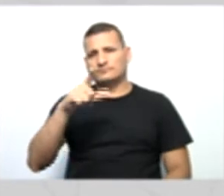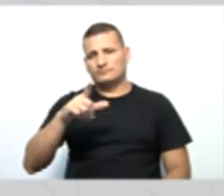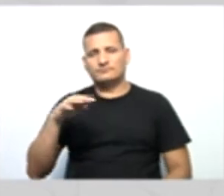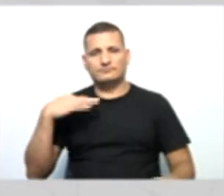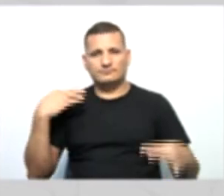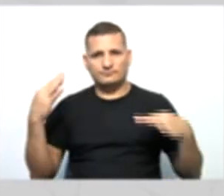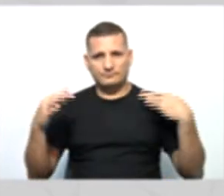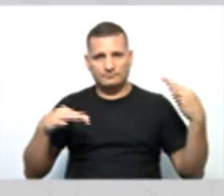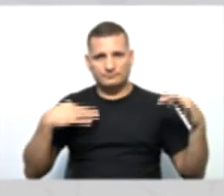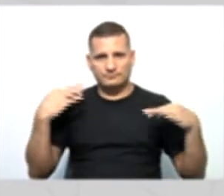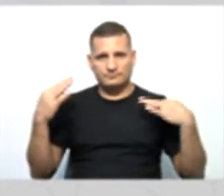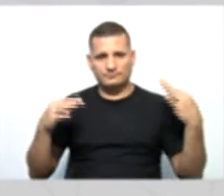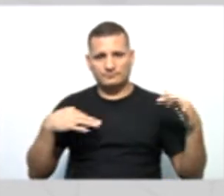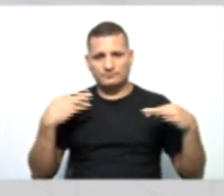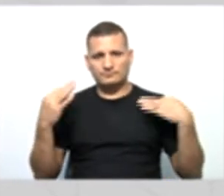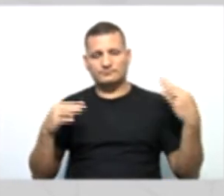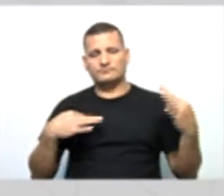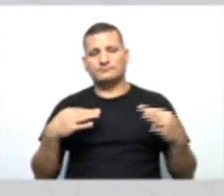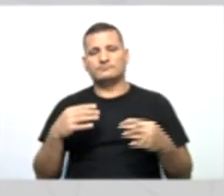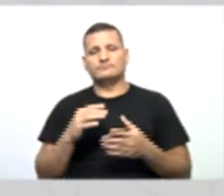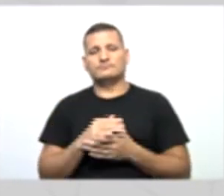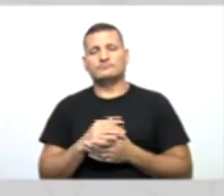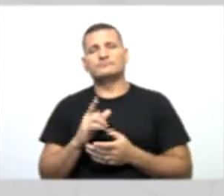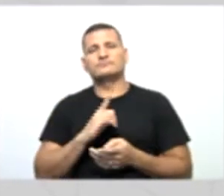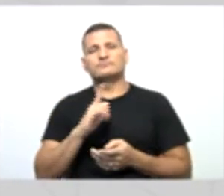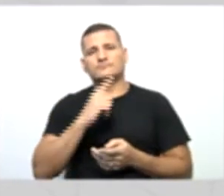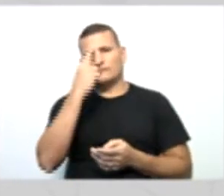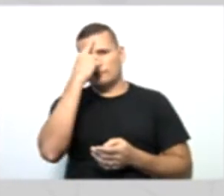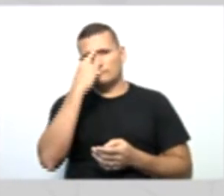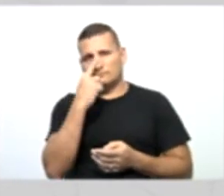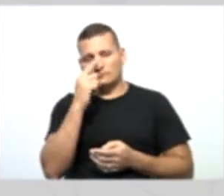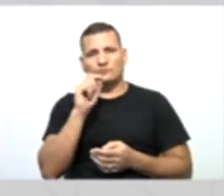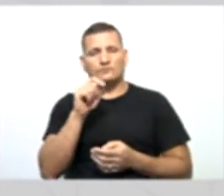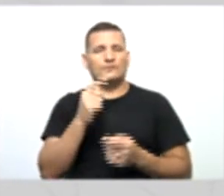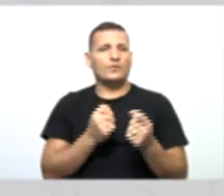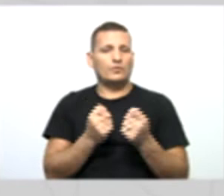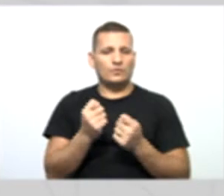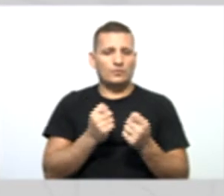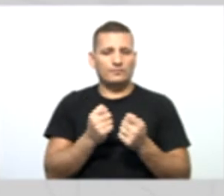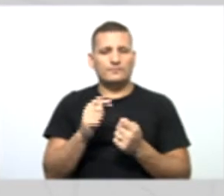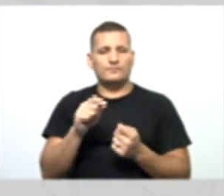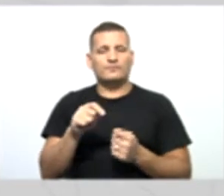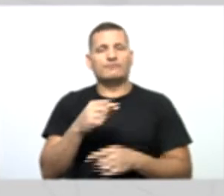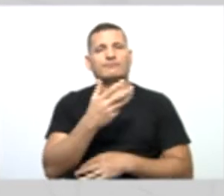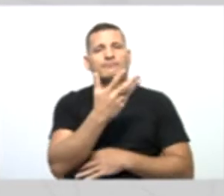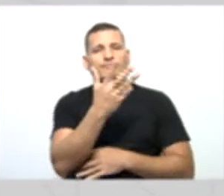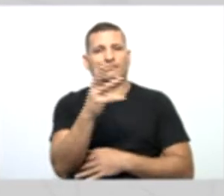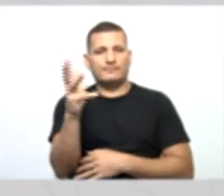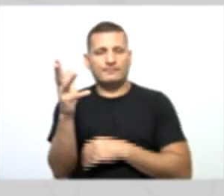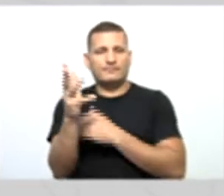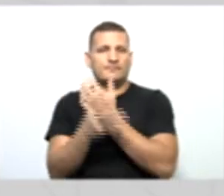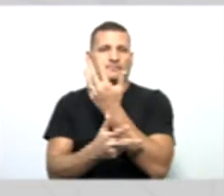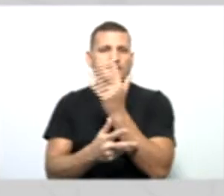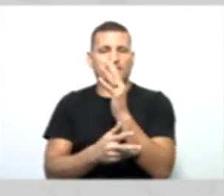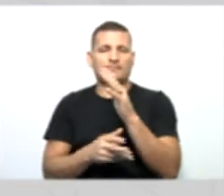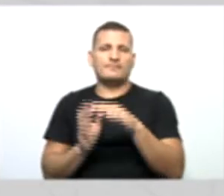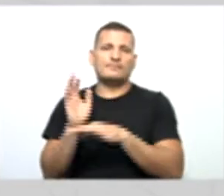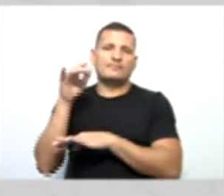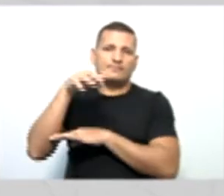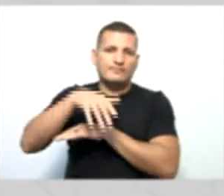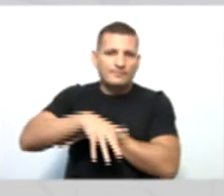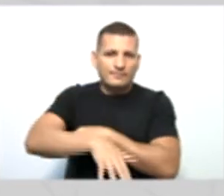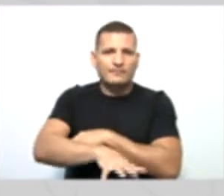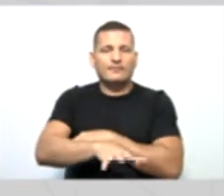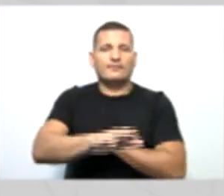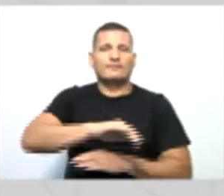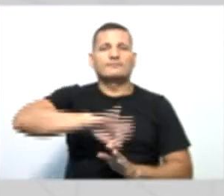turismo, eu tenho então como evocação econômica local, paisagens de rio, cachoeiras e